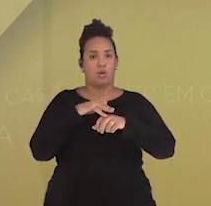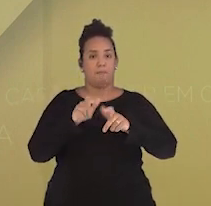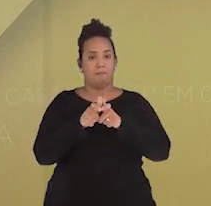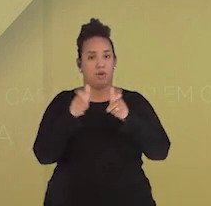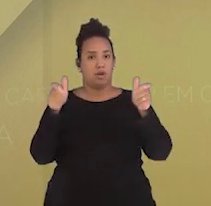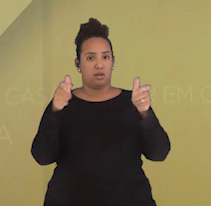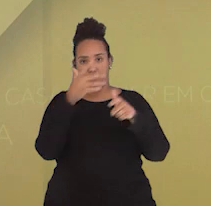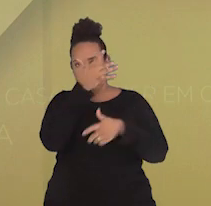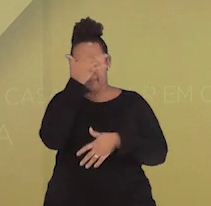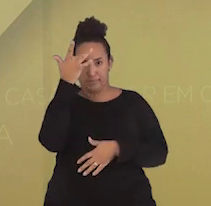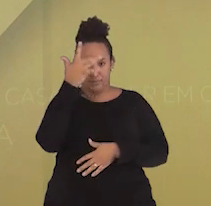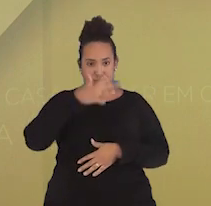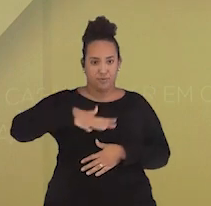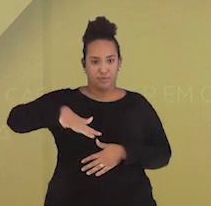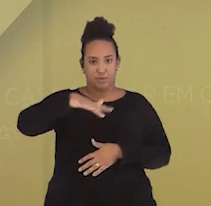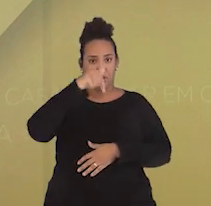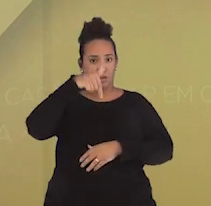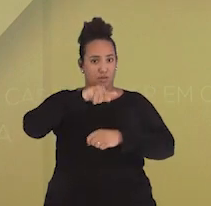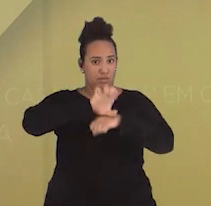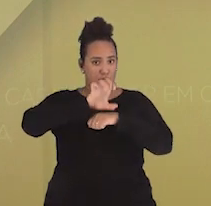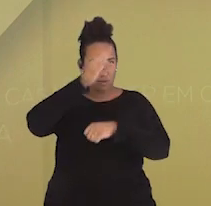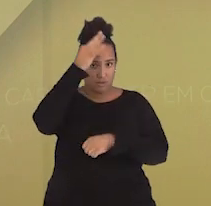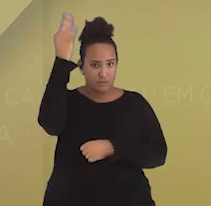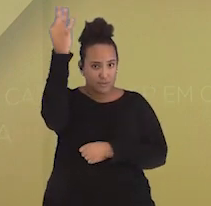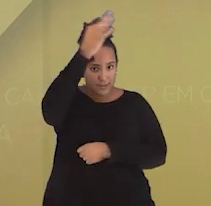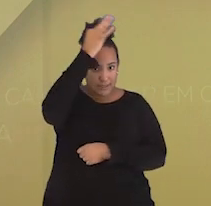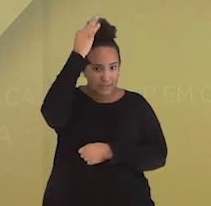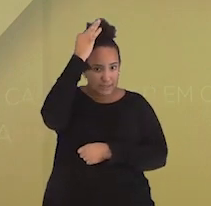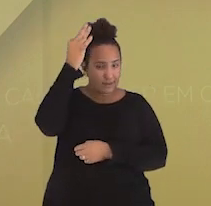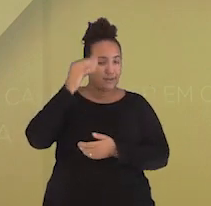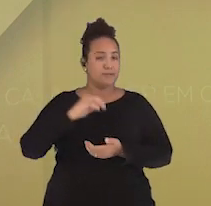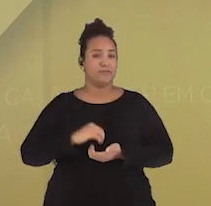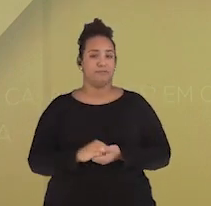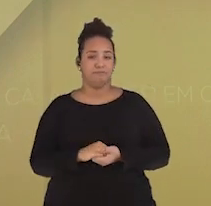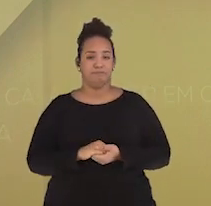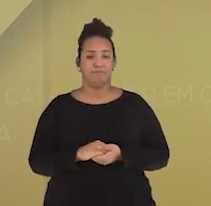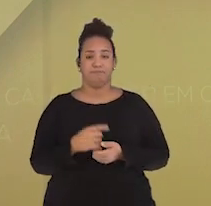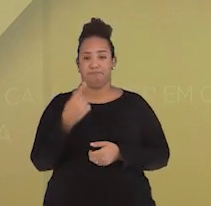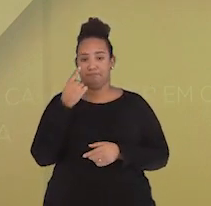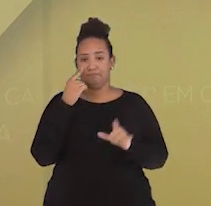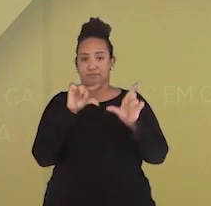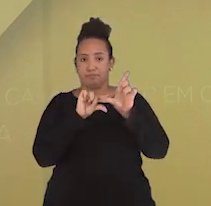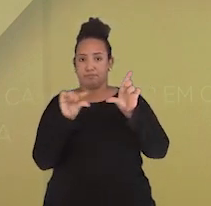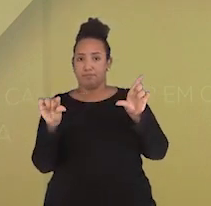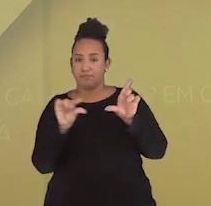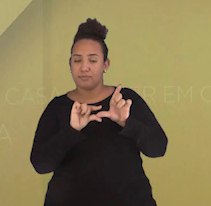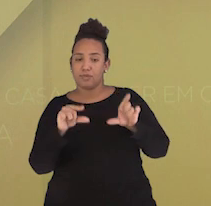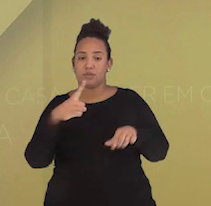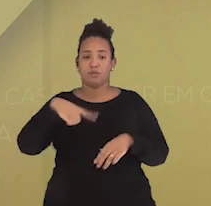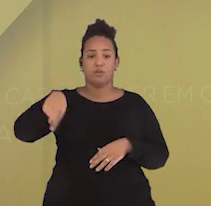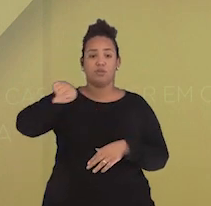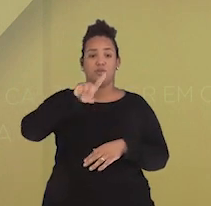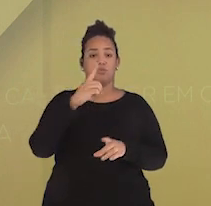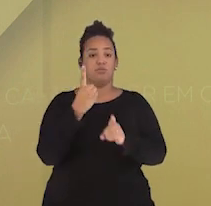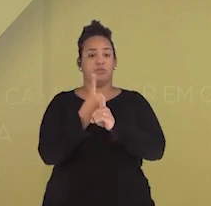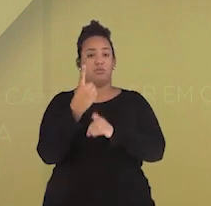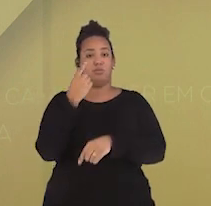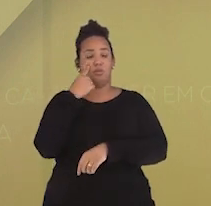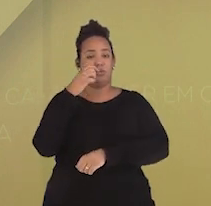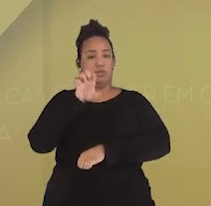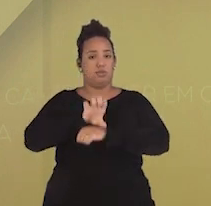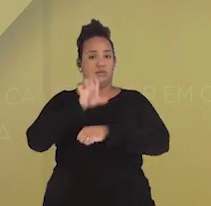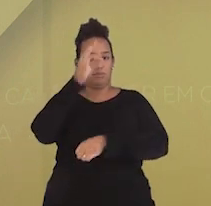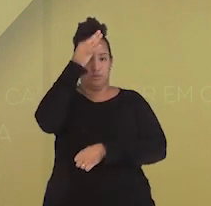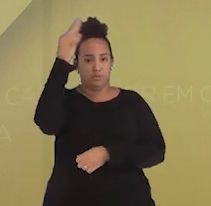população aqui no Espírito Santo? Pela legenda e encontrando nosso estado aqui no mapa,